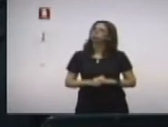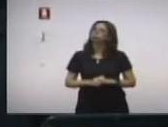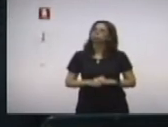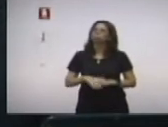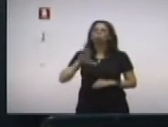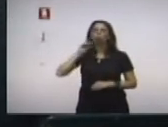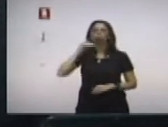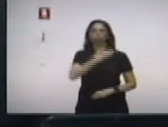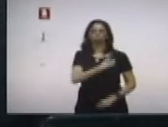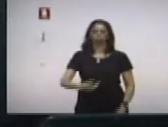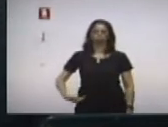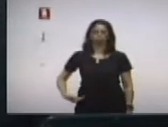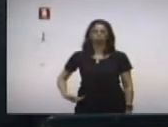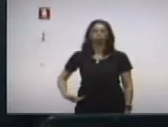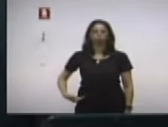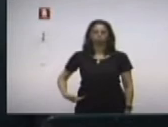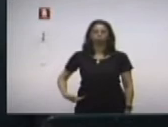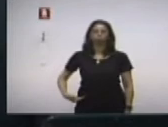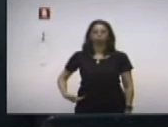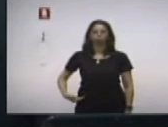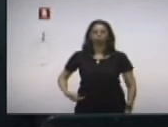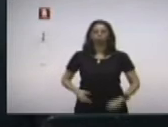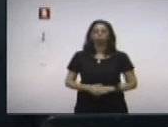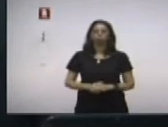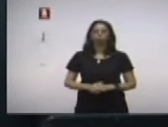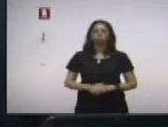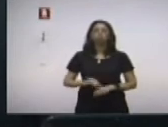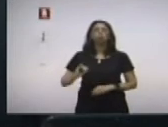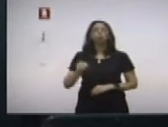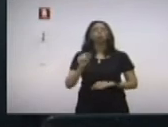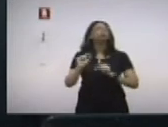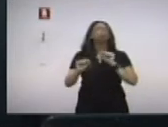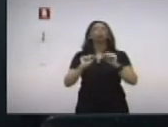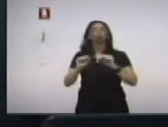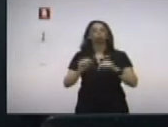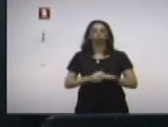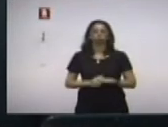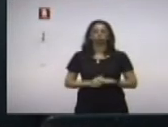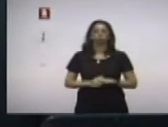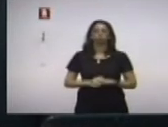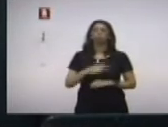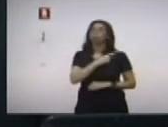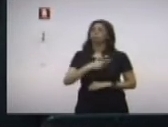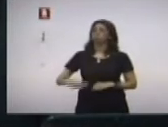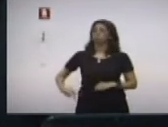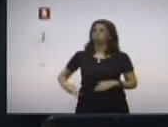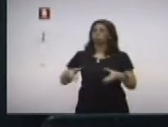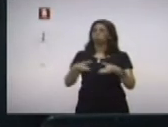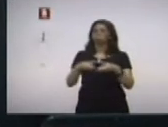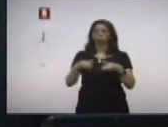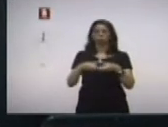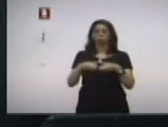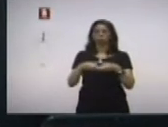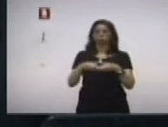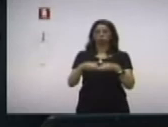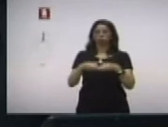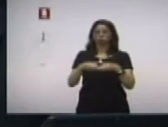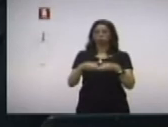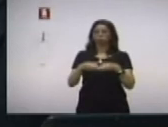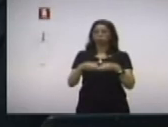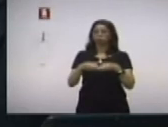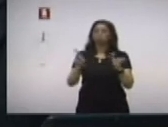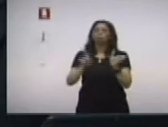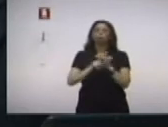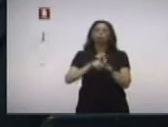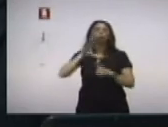nossos funcionários públicos e aproveito também para chamar atenção aqui do presidente da Comissão funcionará de